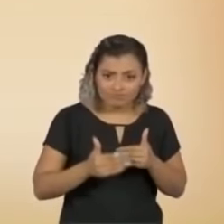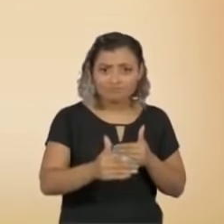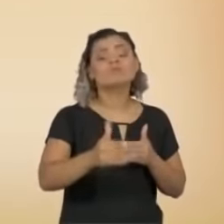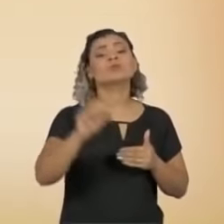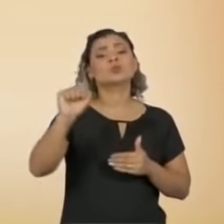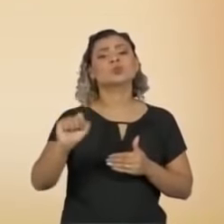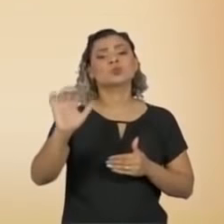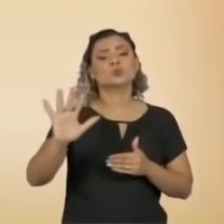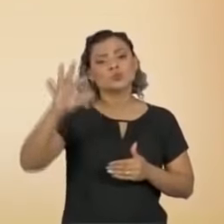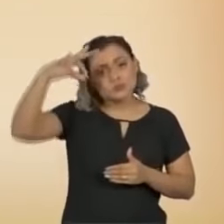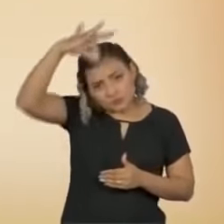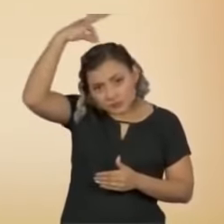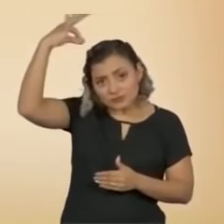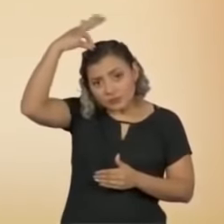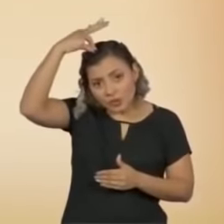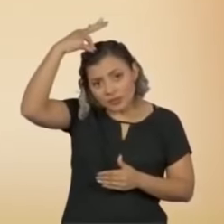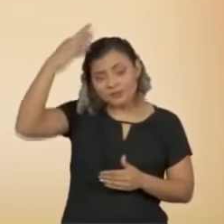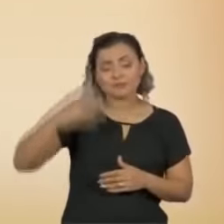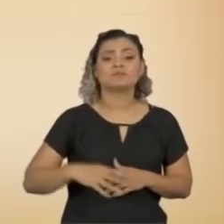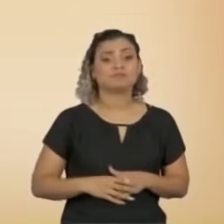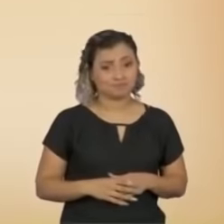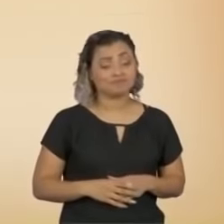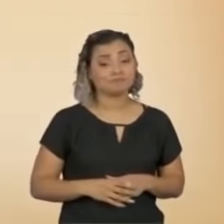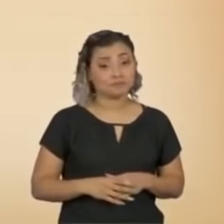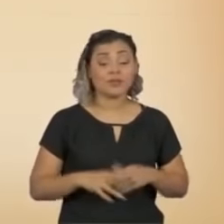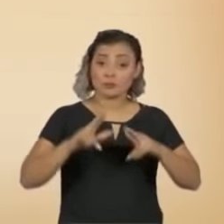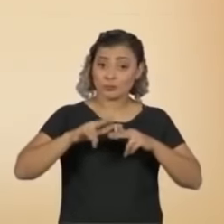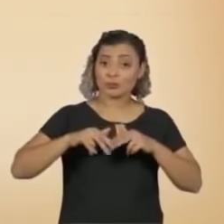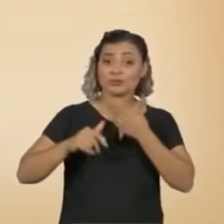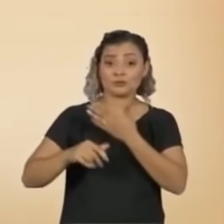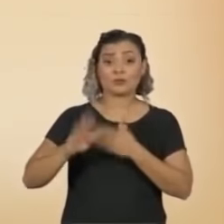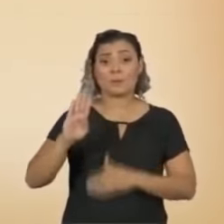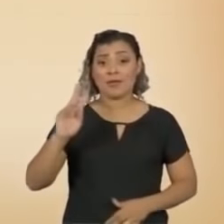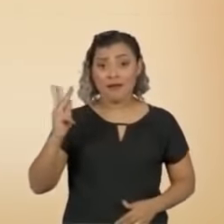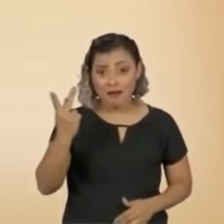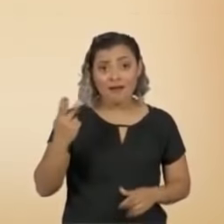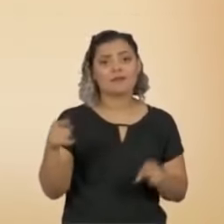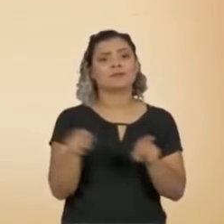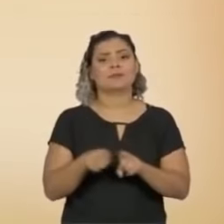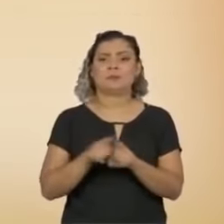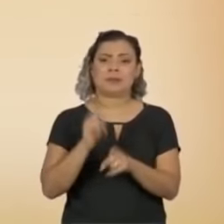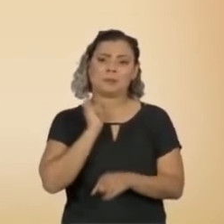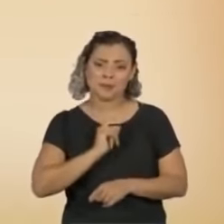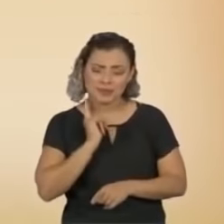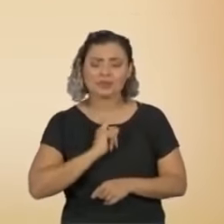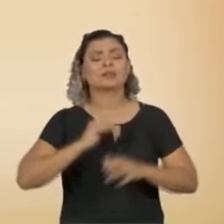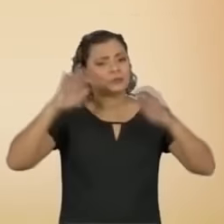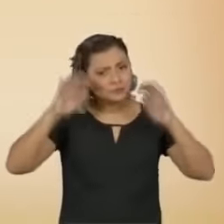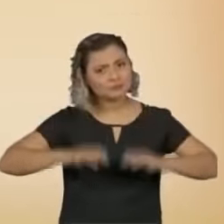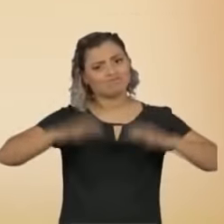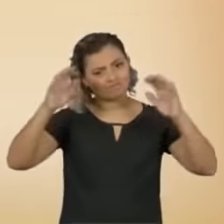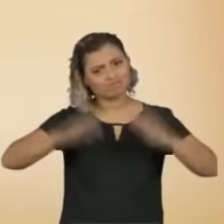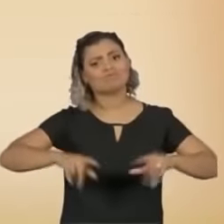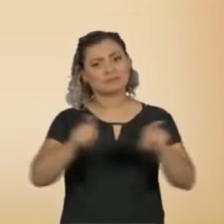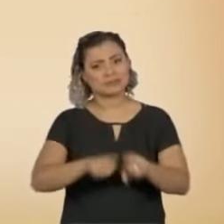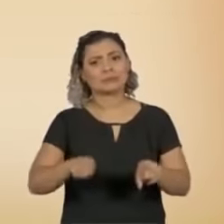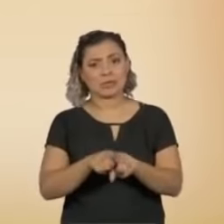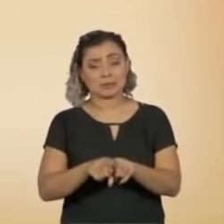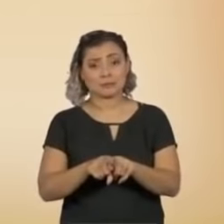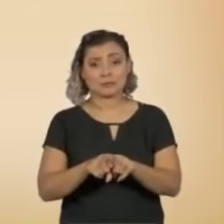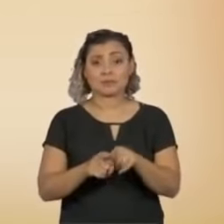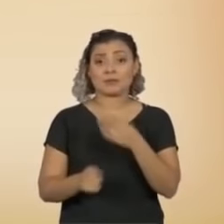do estado, além da Grande Vitória. A região metropolitana de Belo Horizonte também deve ser atingida pelas chuvas intensas.